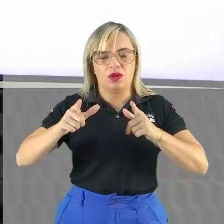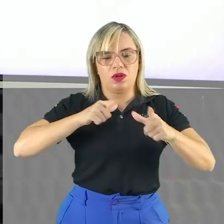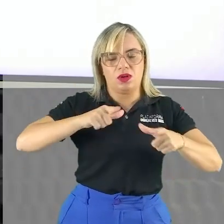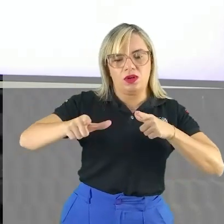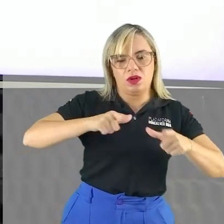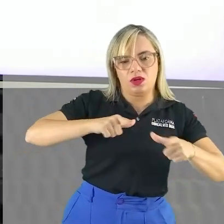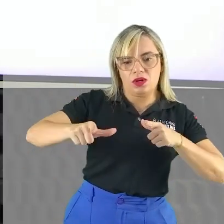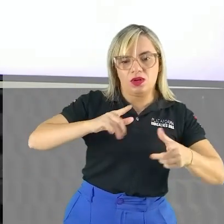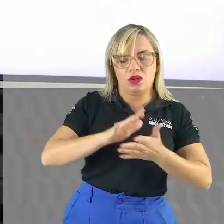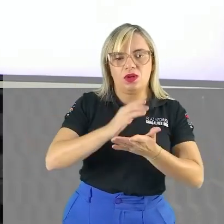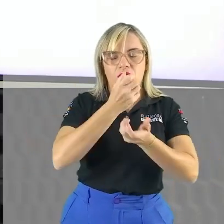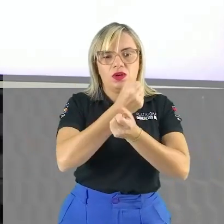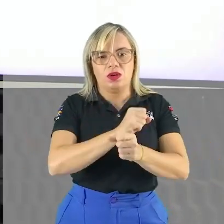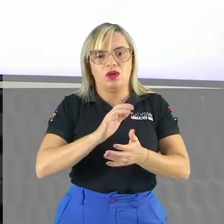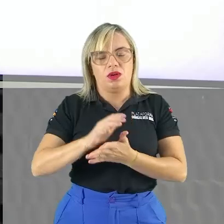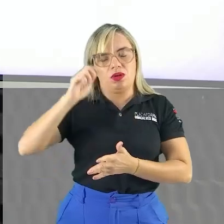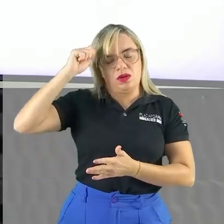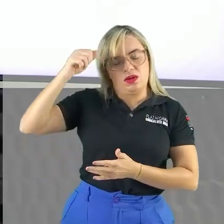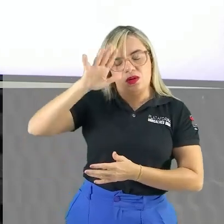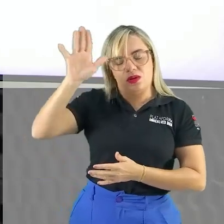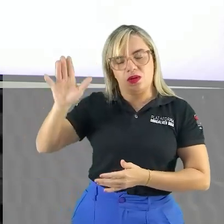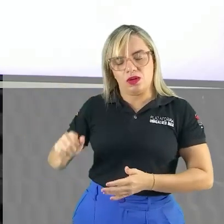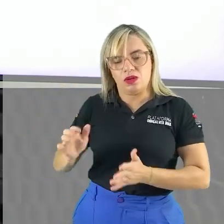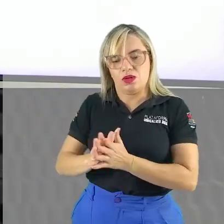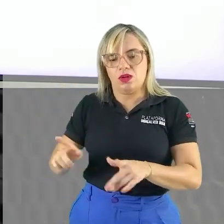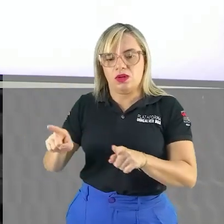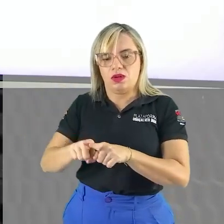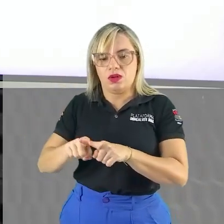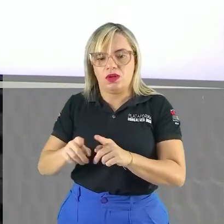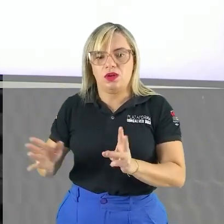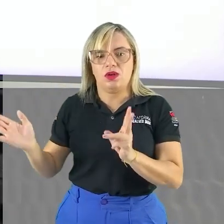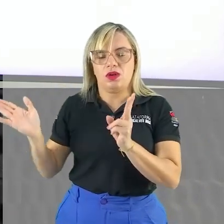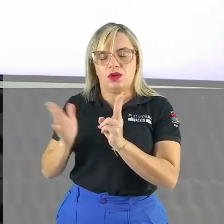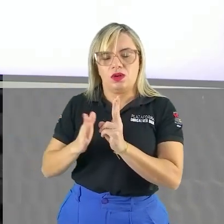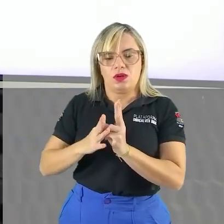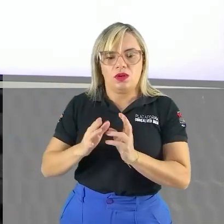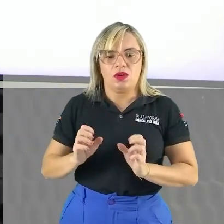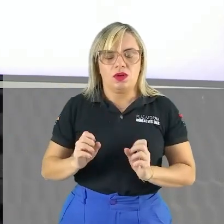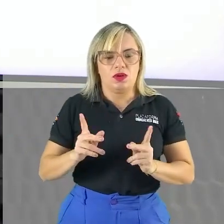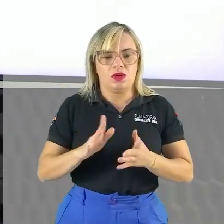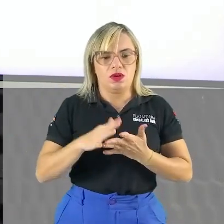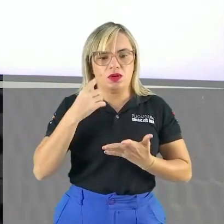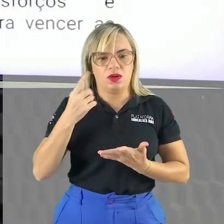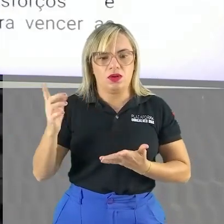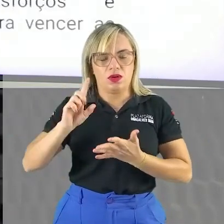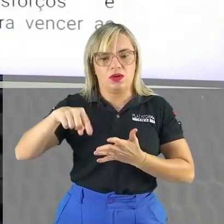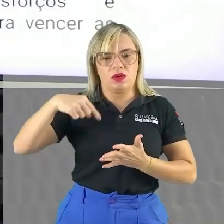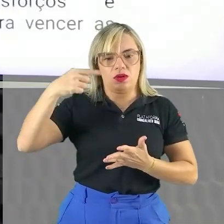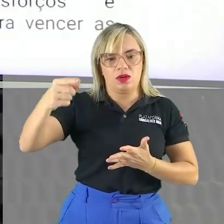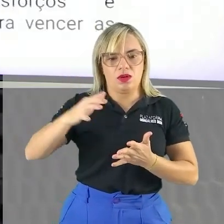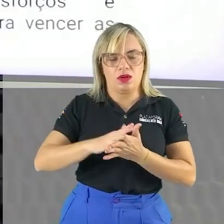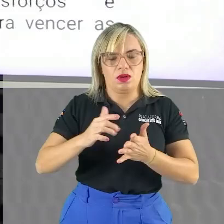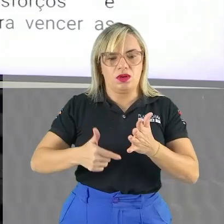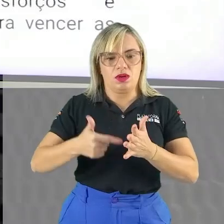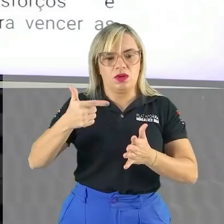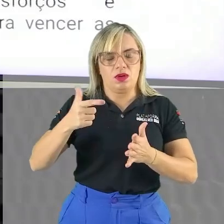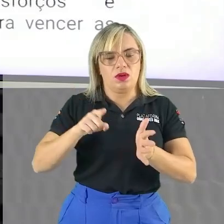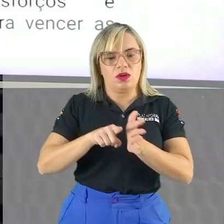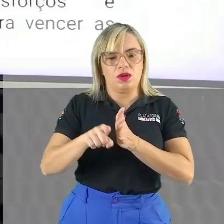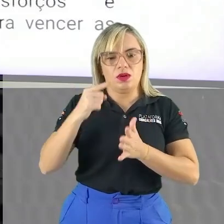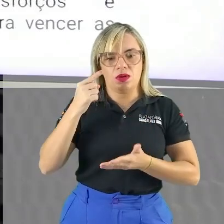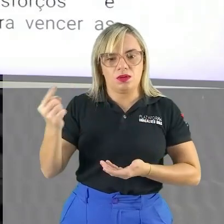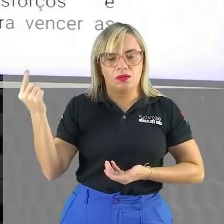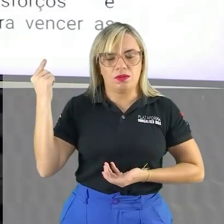obra escravizada dos negros africanos, também dos indígenas, ok? Beleza, vamos então para a próxima